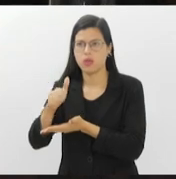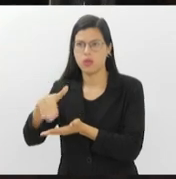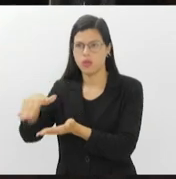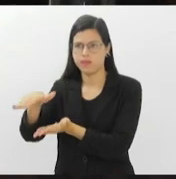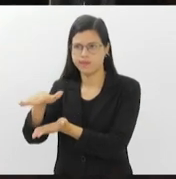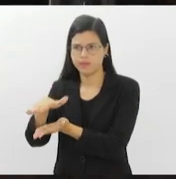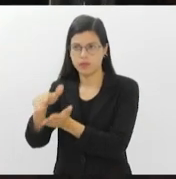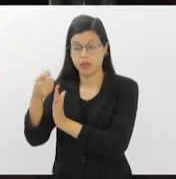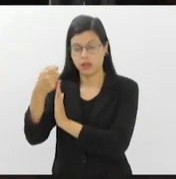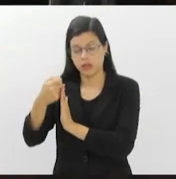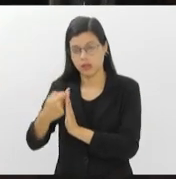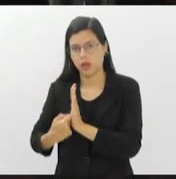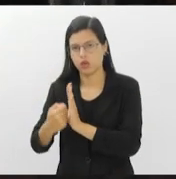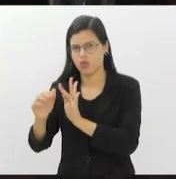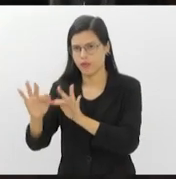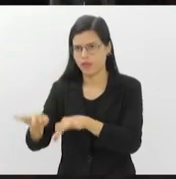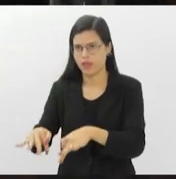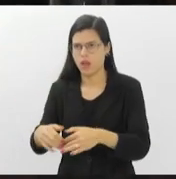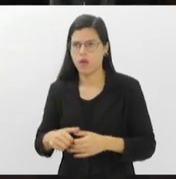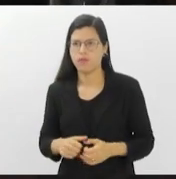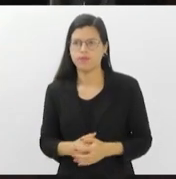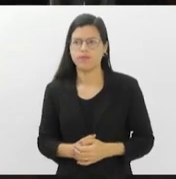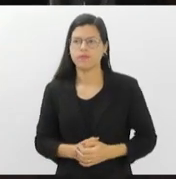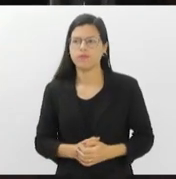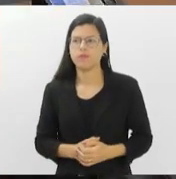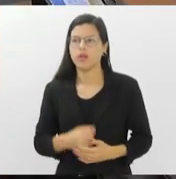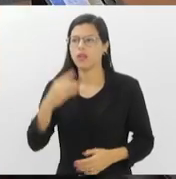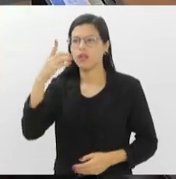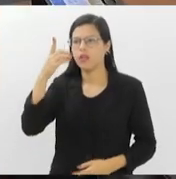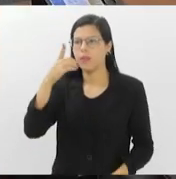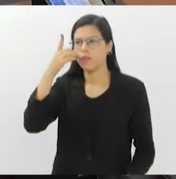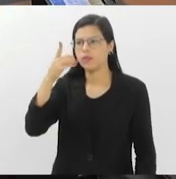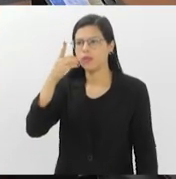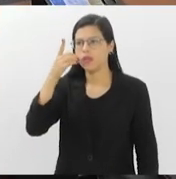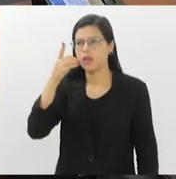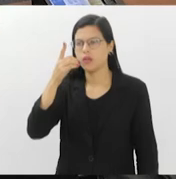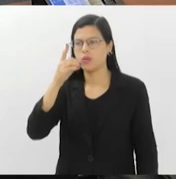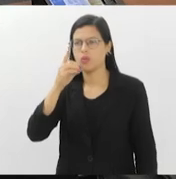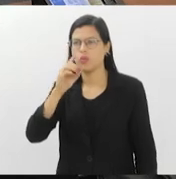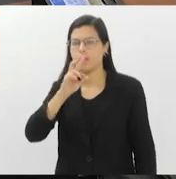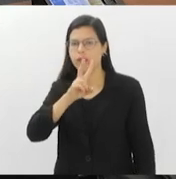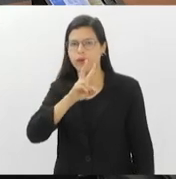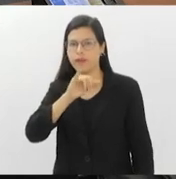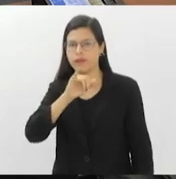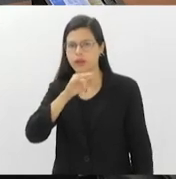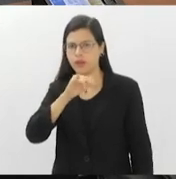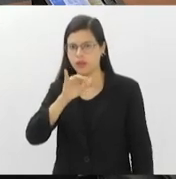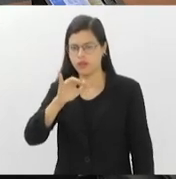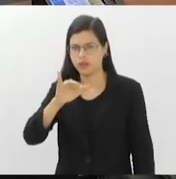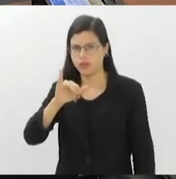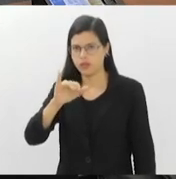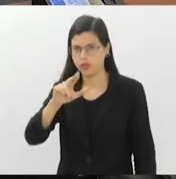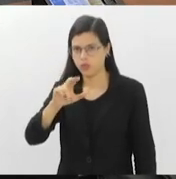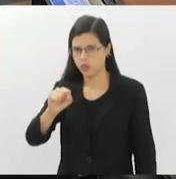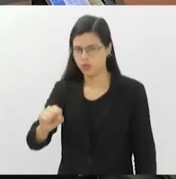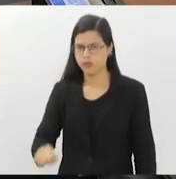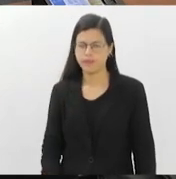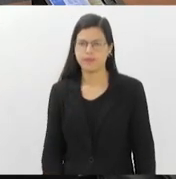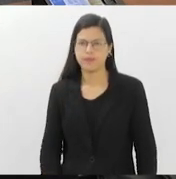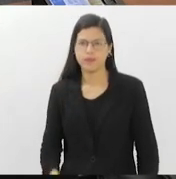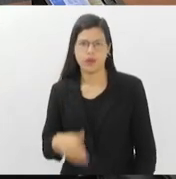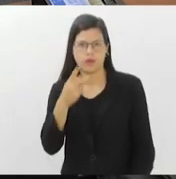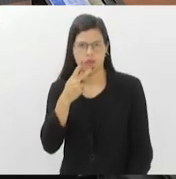Vai a redação final. Para deputado, voto. Deputado Vinícius Cozzolino, para a declaração de voto. Senhora Presidente,